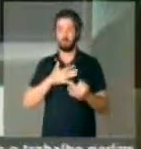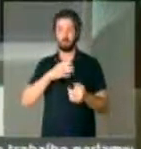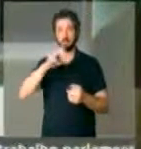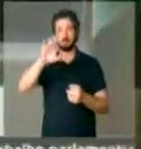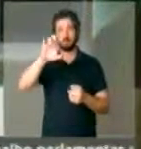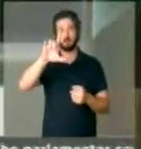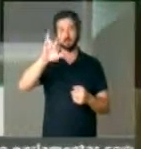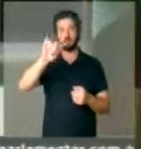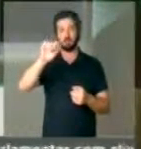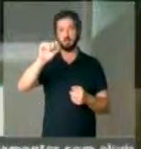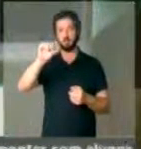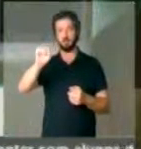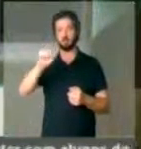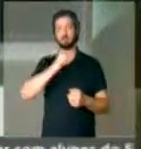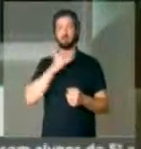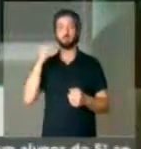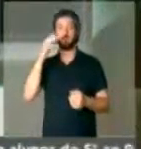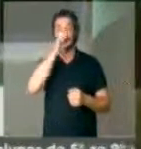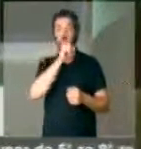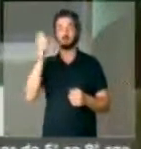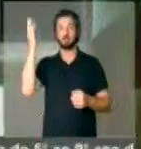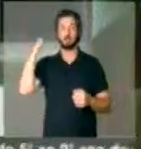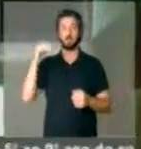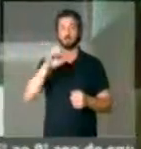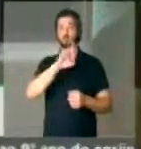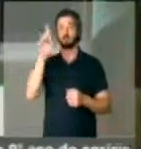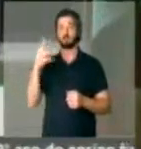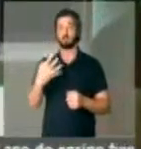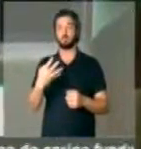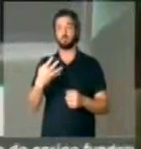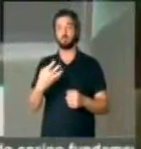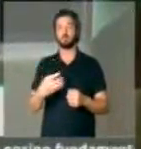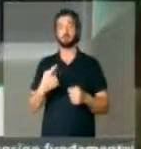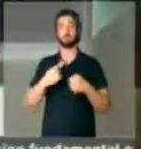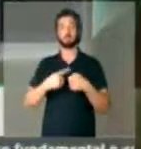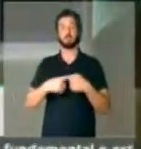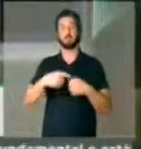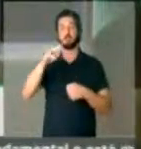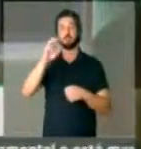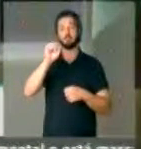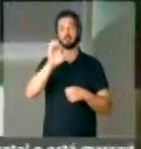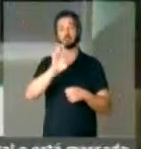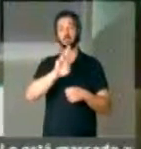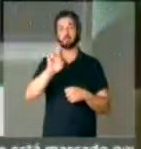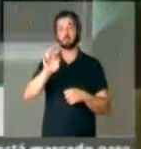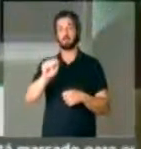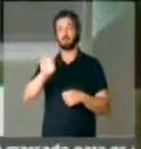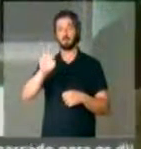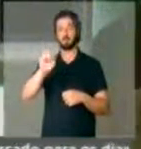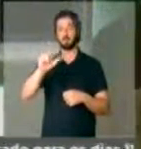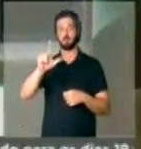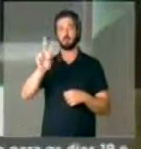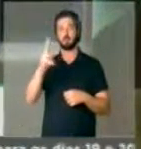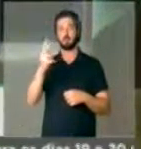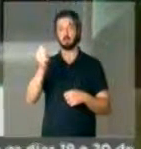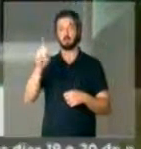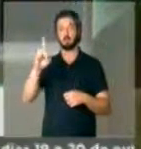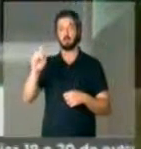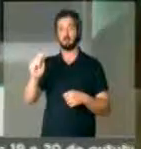Elias Príncipe. Faleceu no último sábado, dia 4, lá em Serra Talhada. Ele é tio da minha esposa, da Roxana